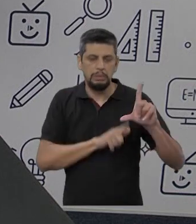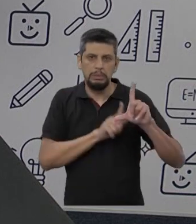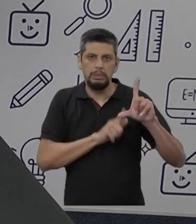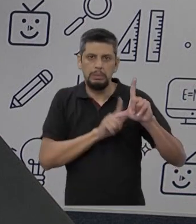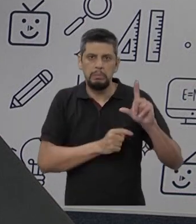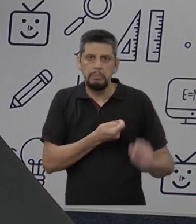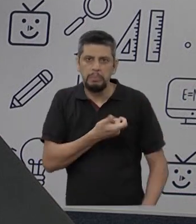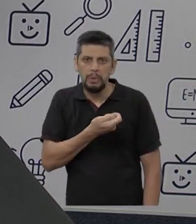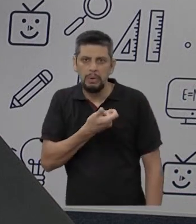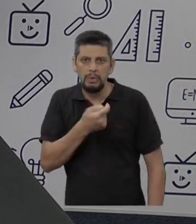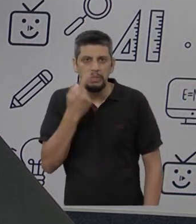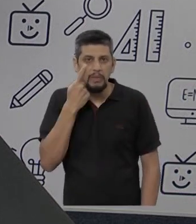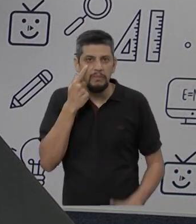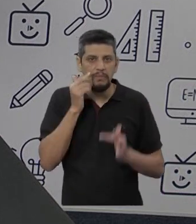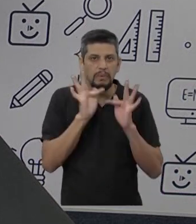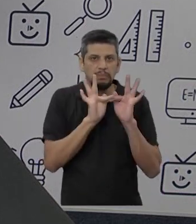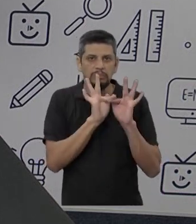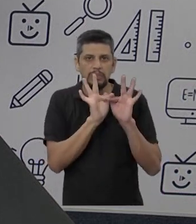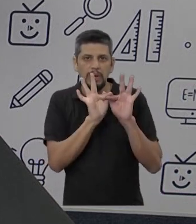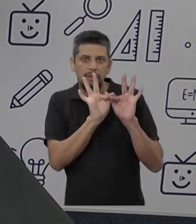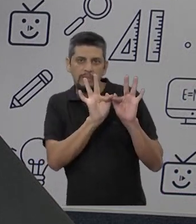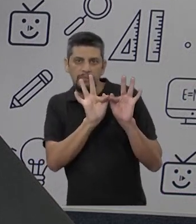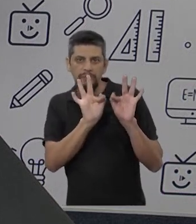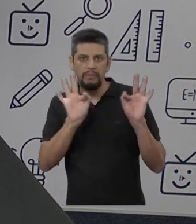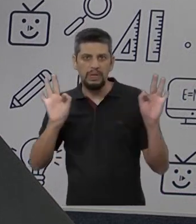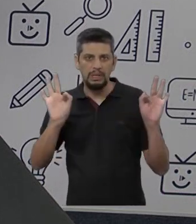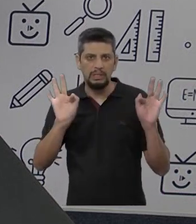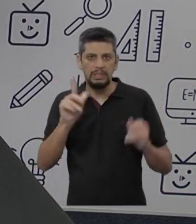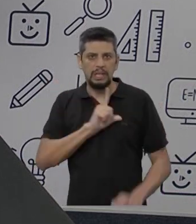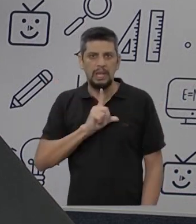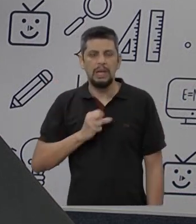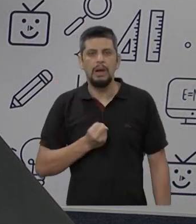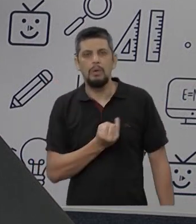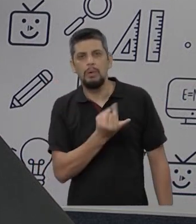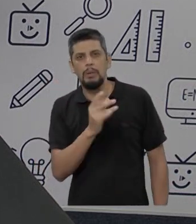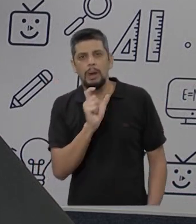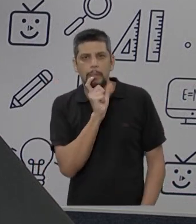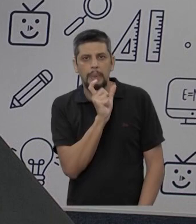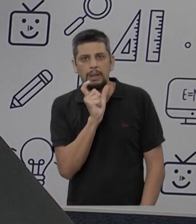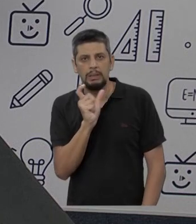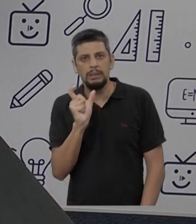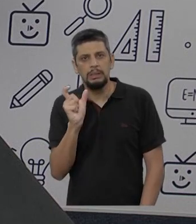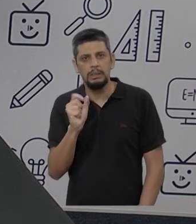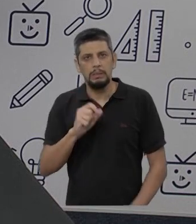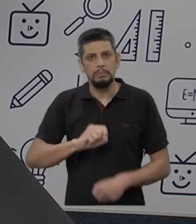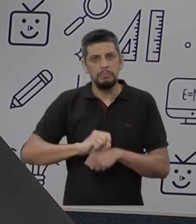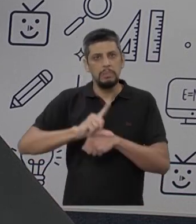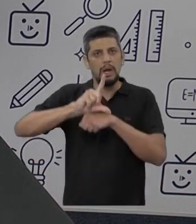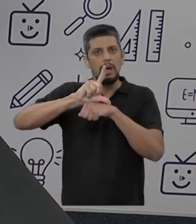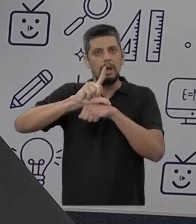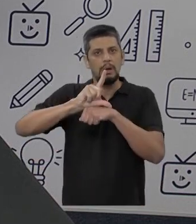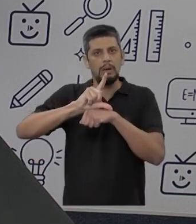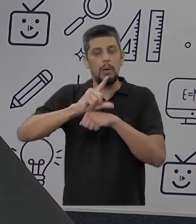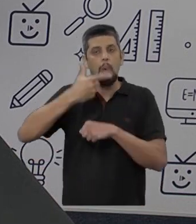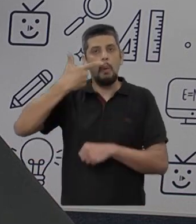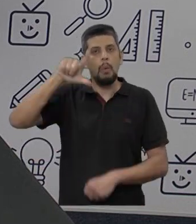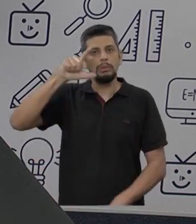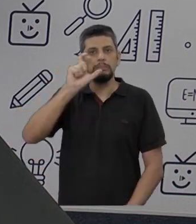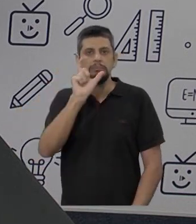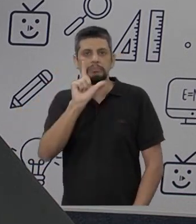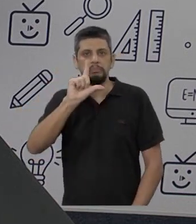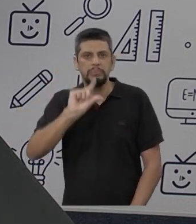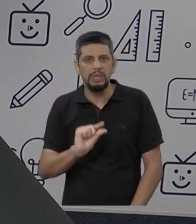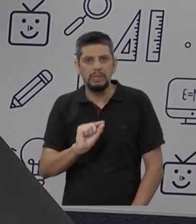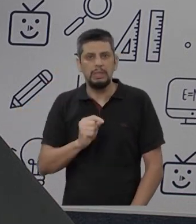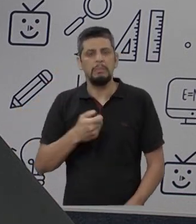tinham menos letras. Sim. Você viu que na frase também, a frase tem algumas palavras que são maiores e outras que são